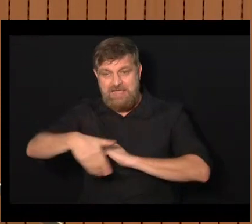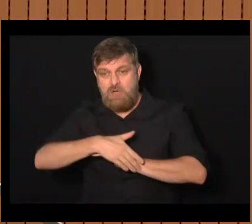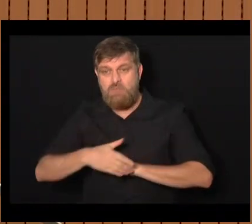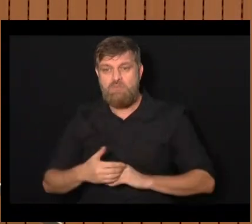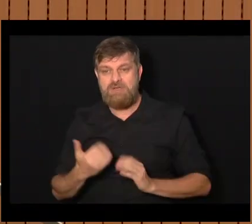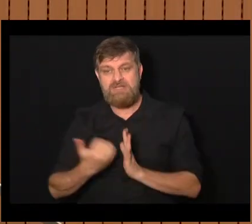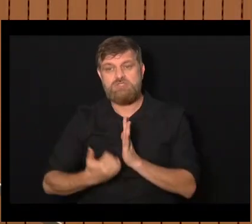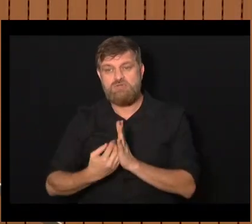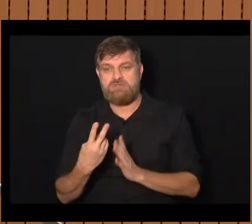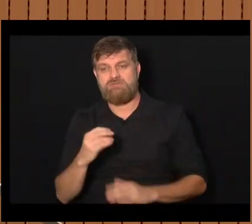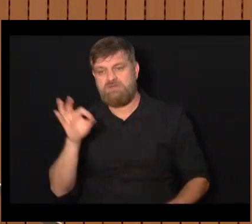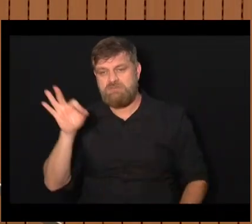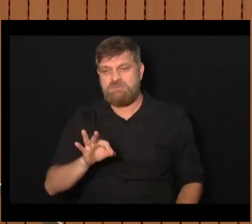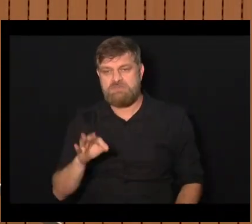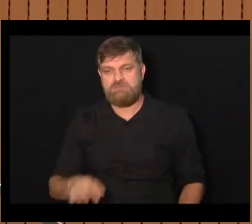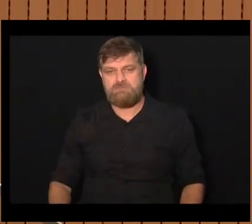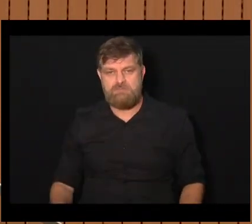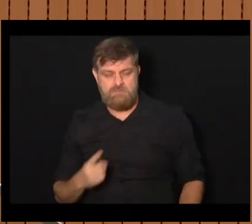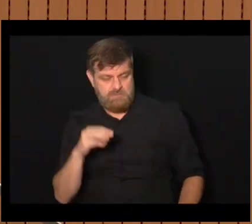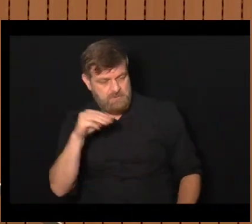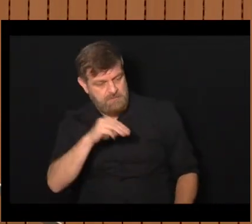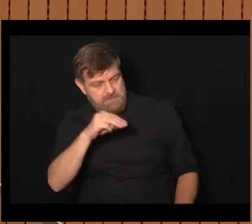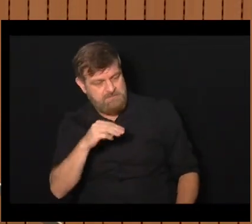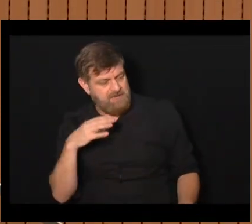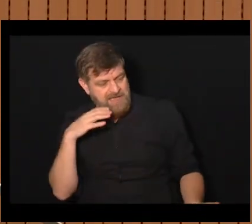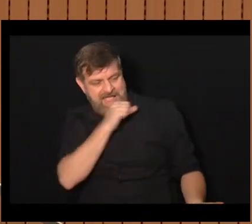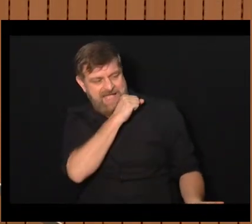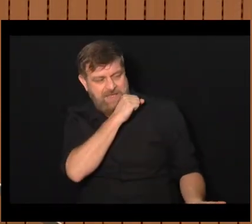Foi tão rápido, só um minuto, vereador, foi